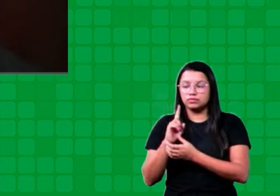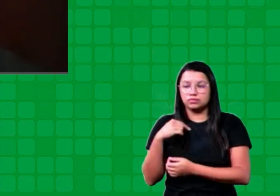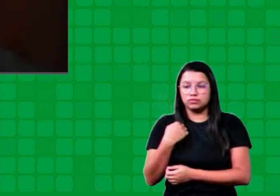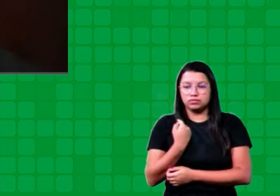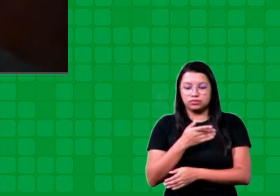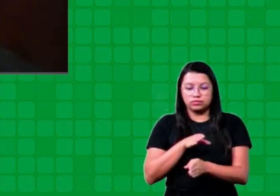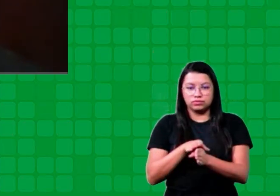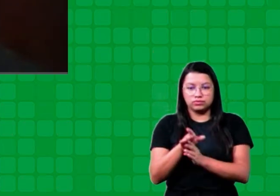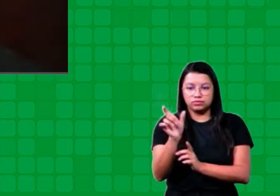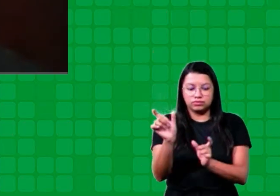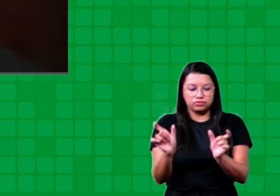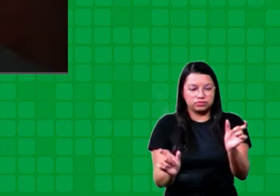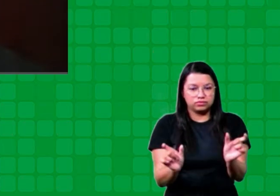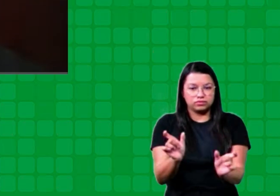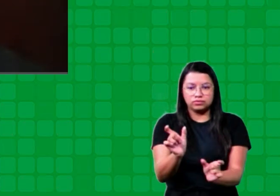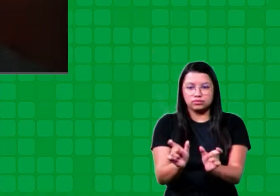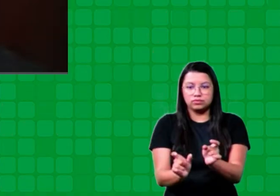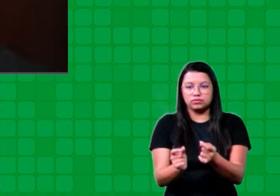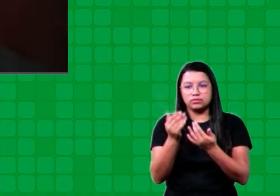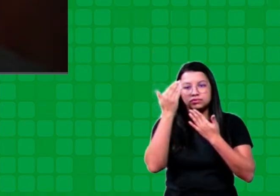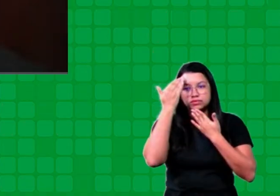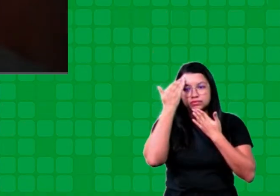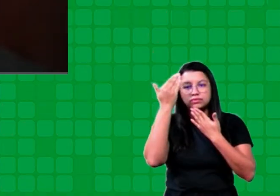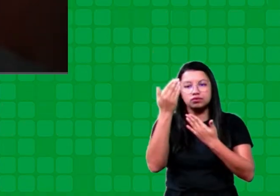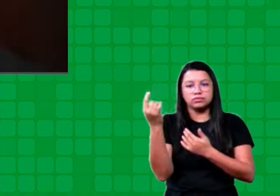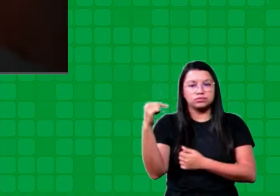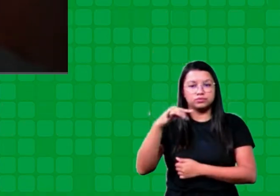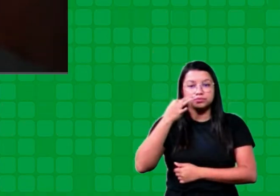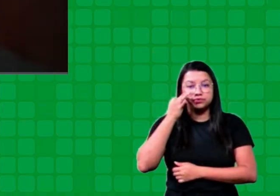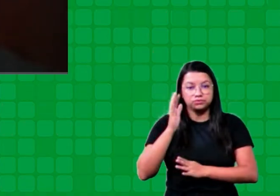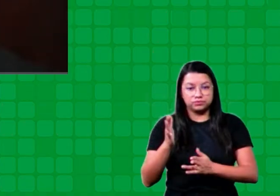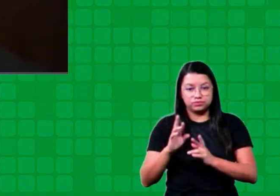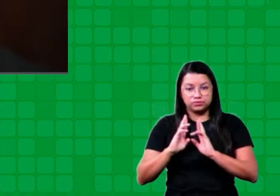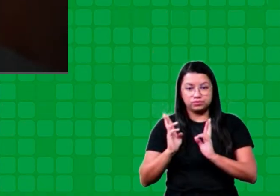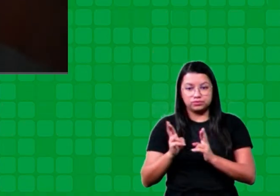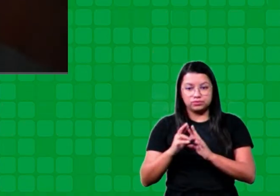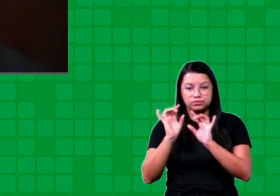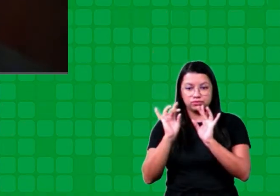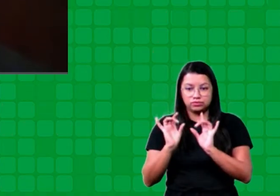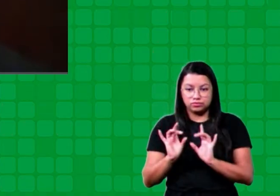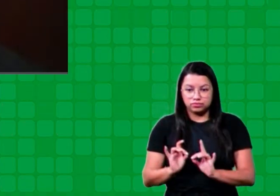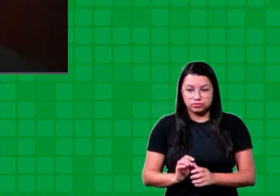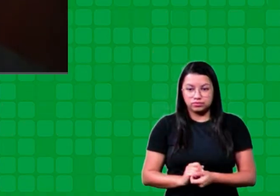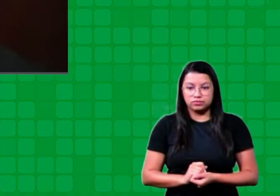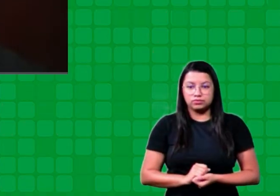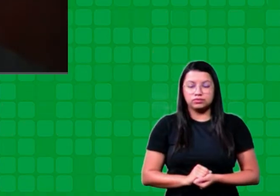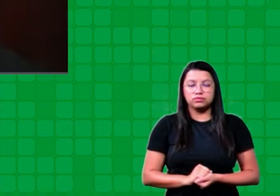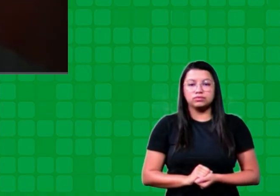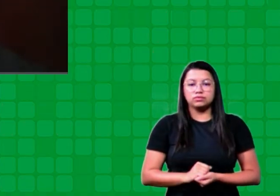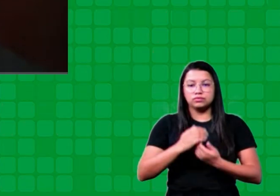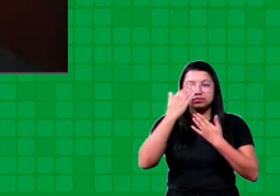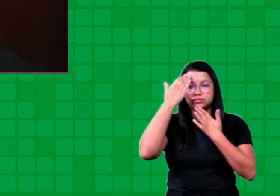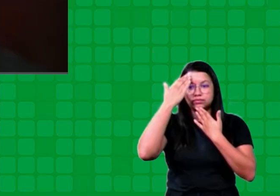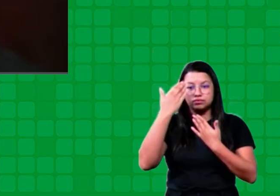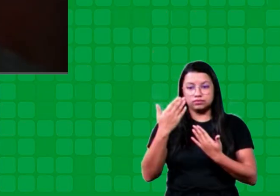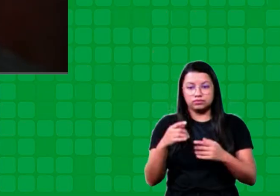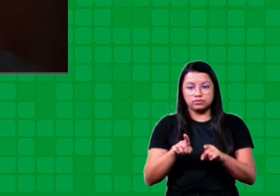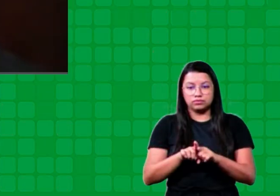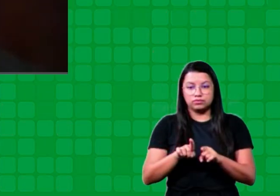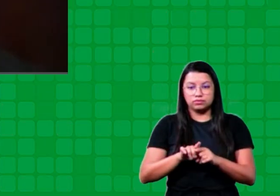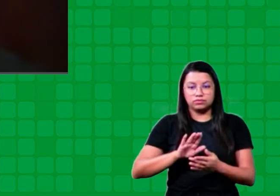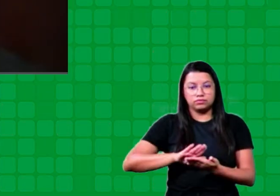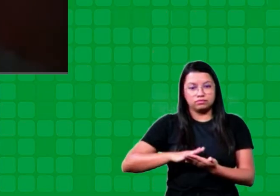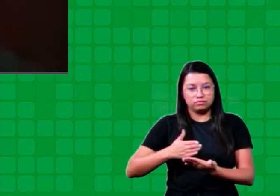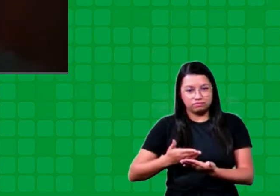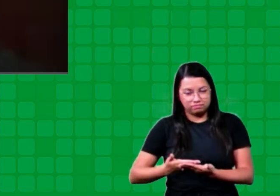conselheiros, agradeço por estarem presentes nessa reunião extraordinária. Agradeço também nossos intérpretes de